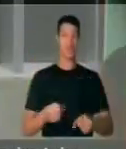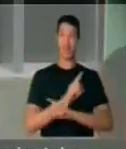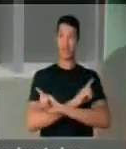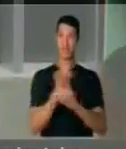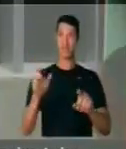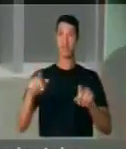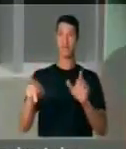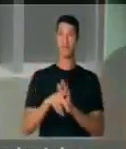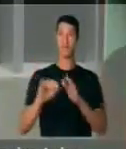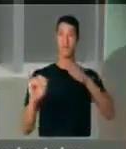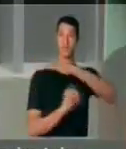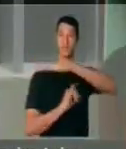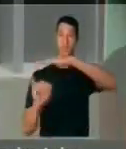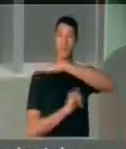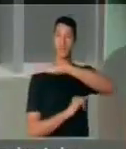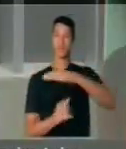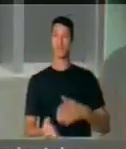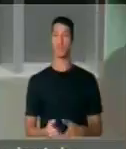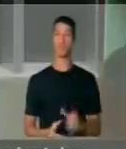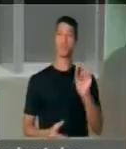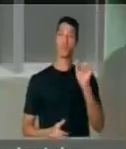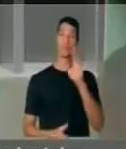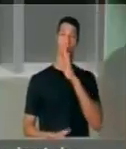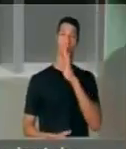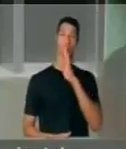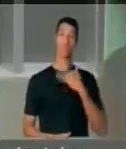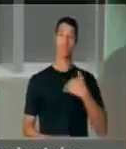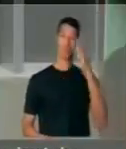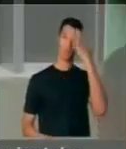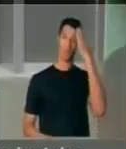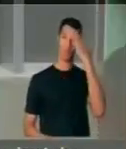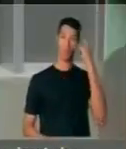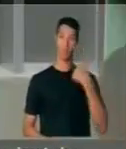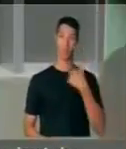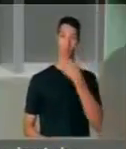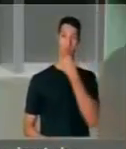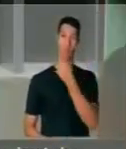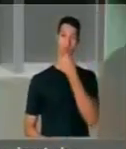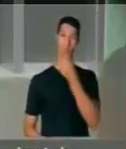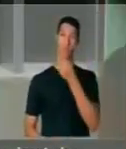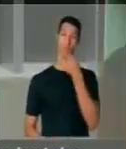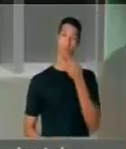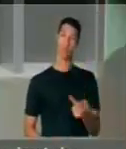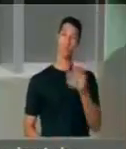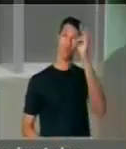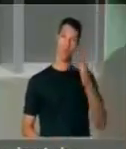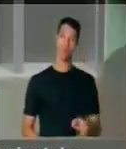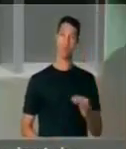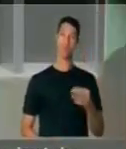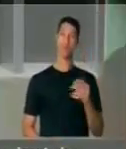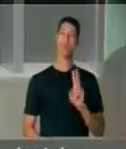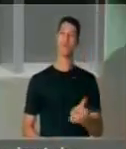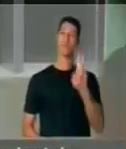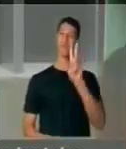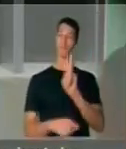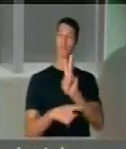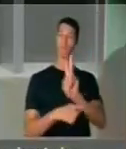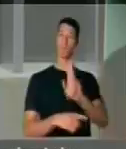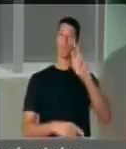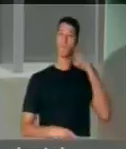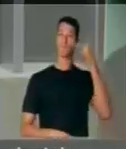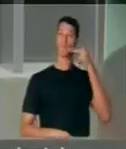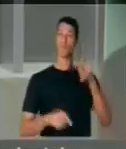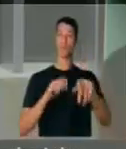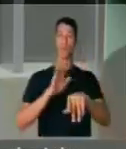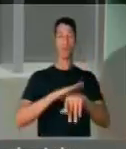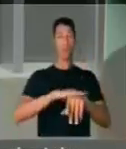isso. Mexeu com a instituição. Quem me conhece sabe que sou um homem de palavra. Sempre defendi o parlamento